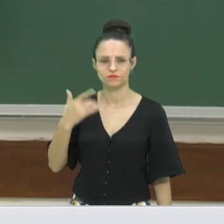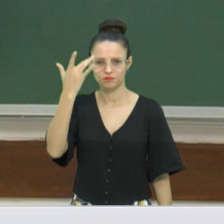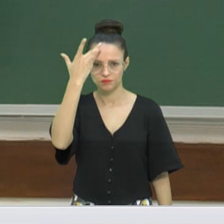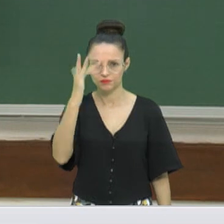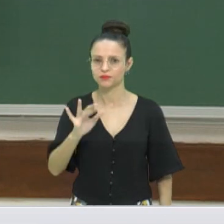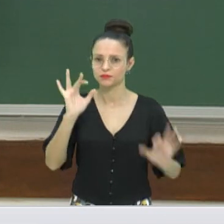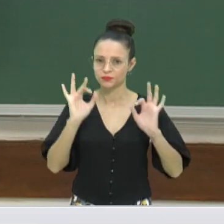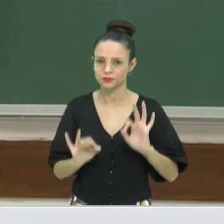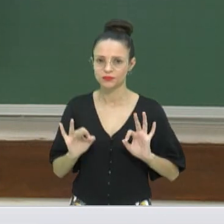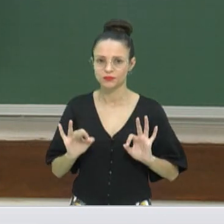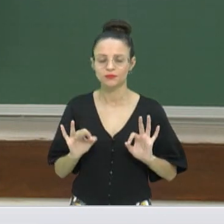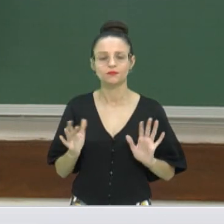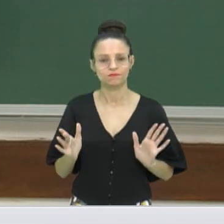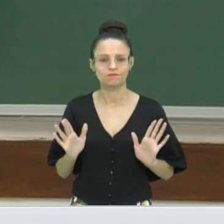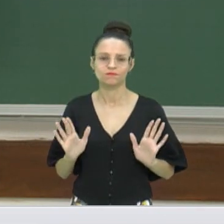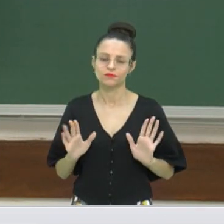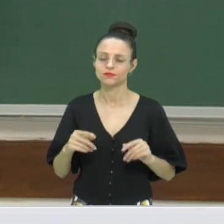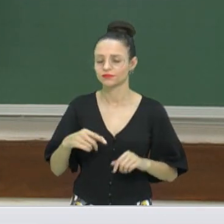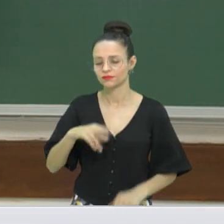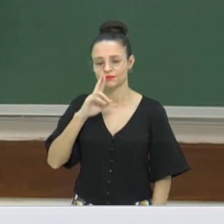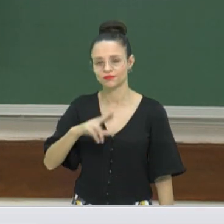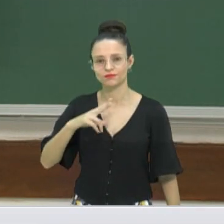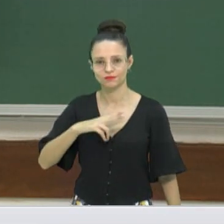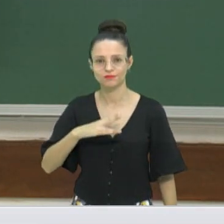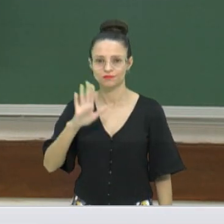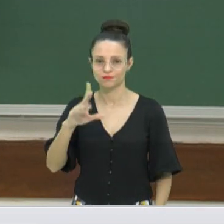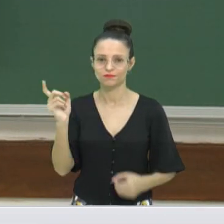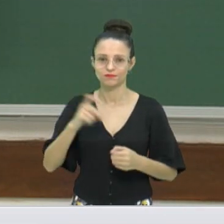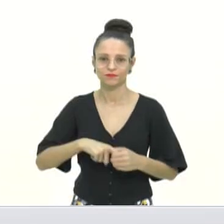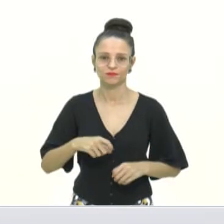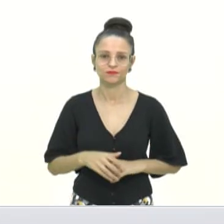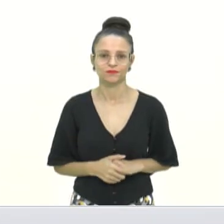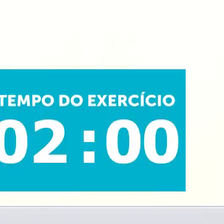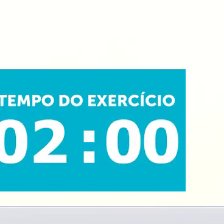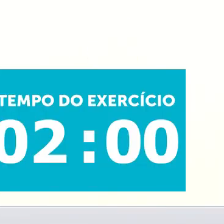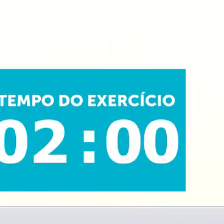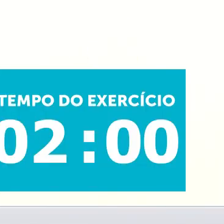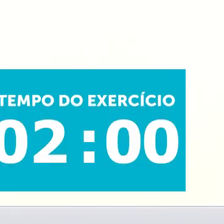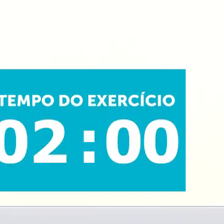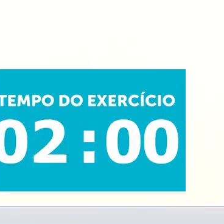sei, mesmo assim você não vai estar errado, porque é uma resposta pessoal. Já voltamos.